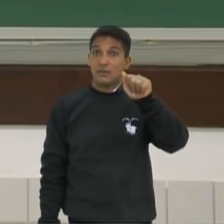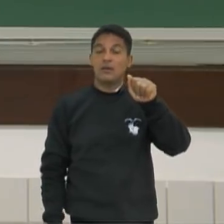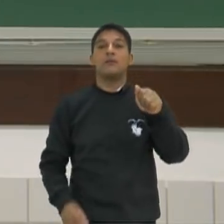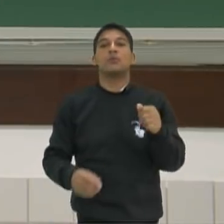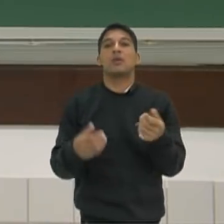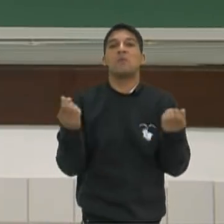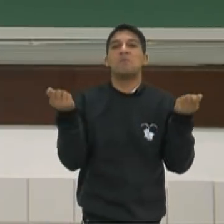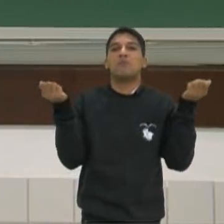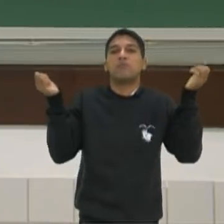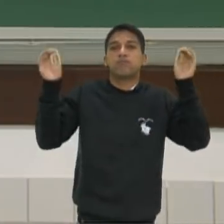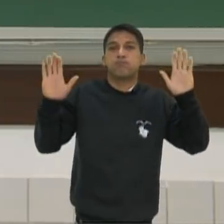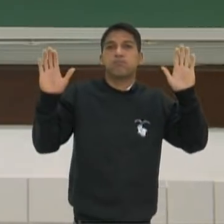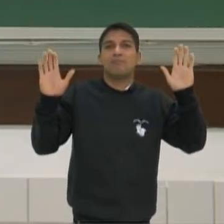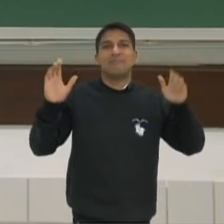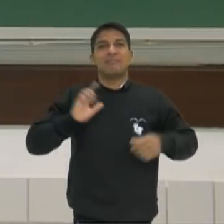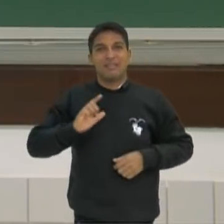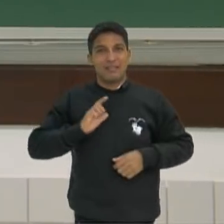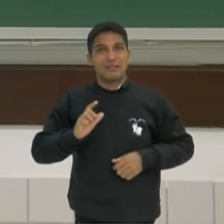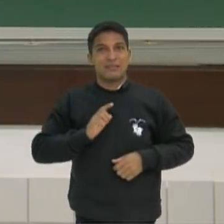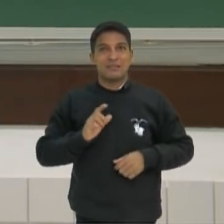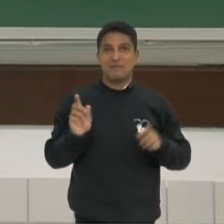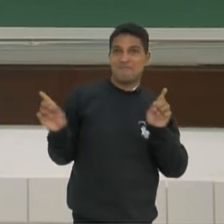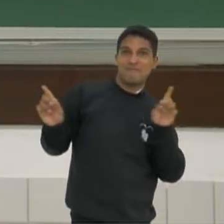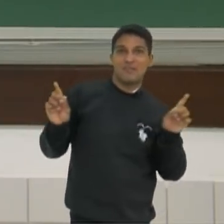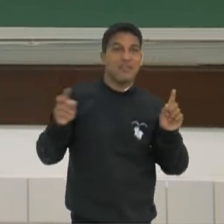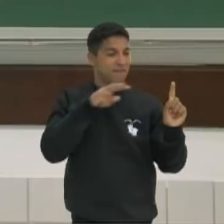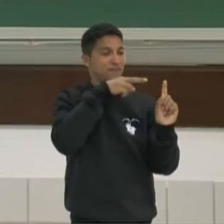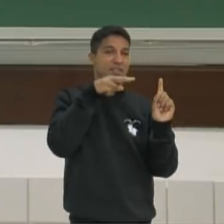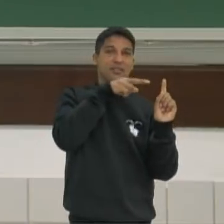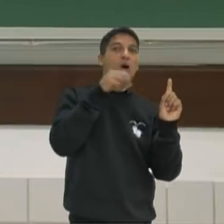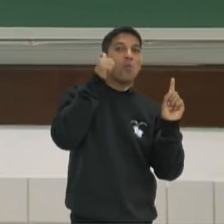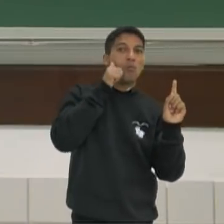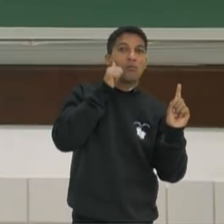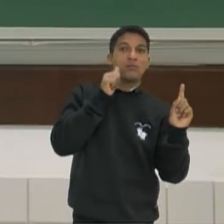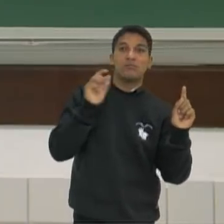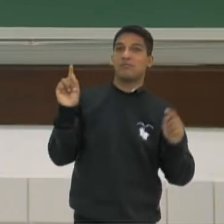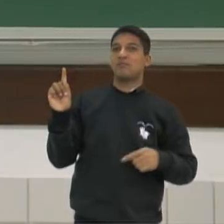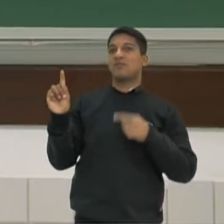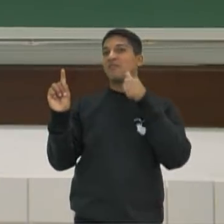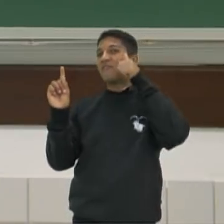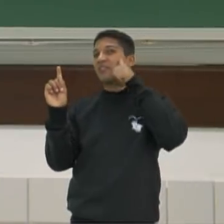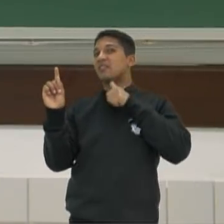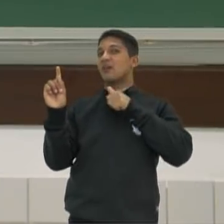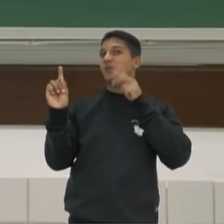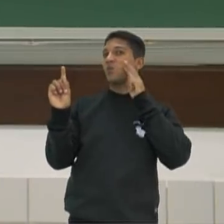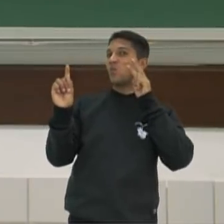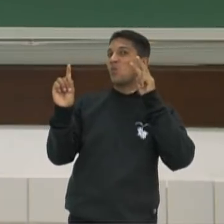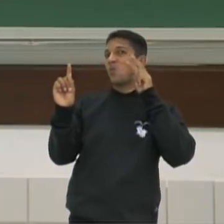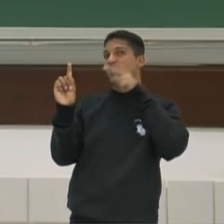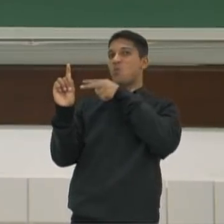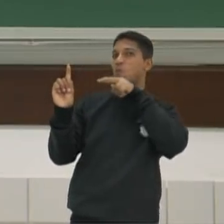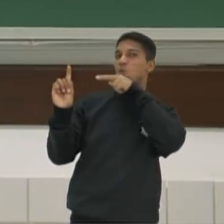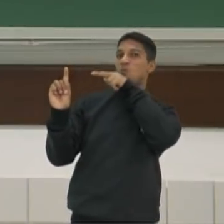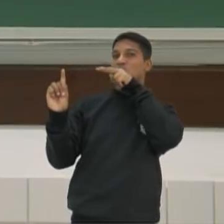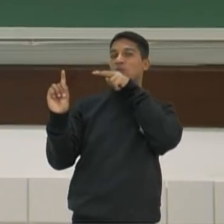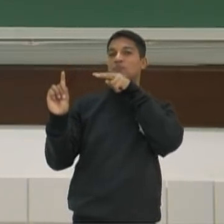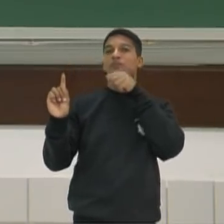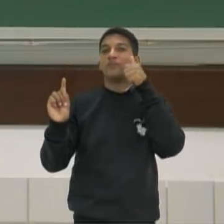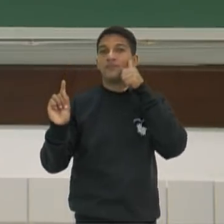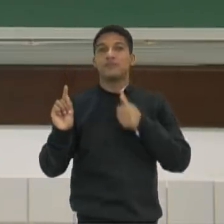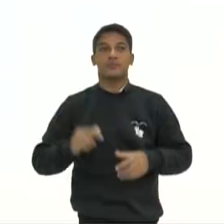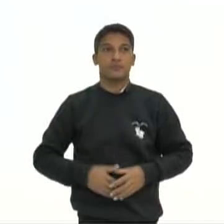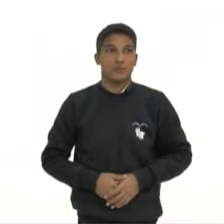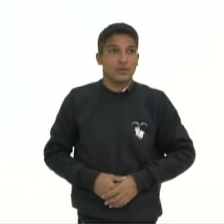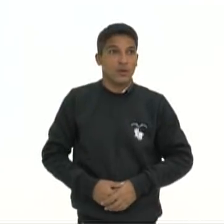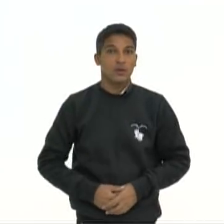Eva. Aqui a gente tem um pequeno trecho, né, para a gente tentar imaginar um pouco então essa ideia da sexualidade